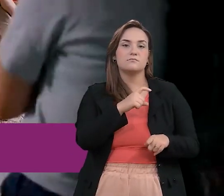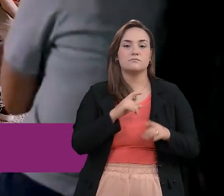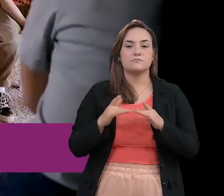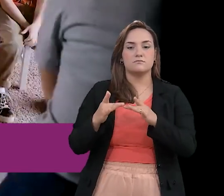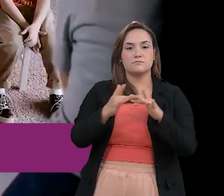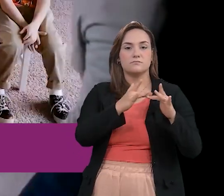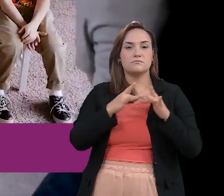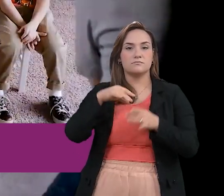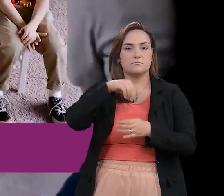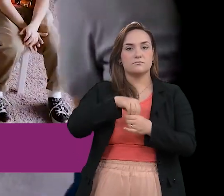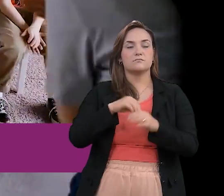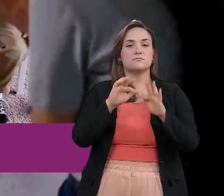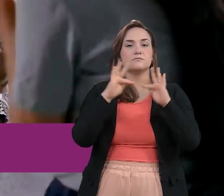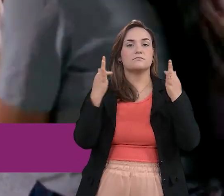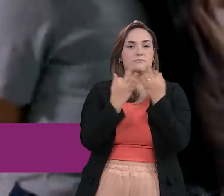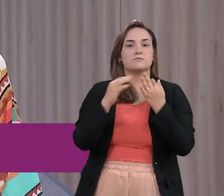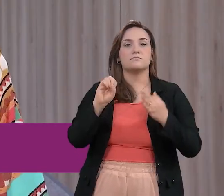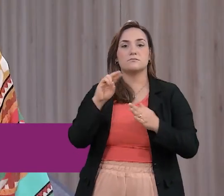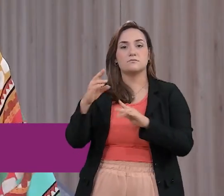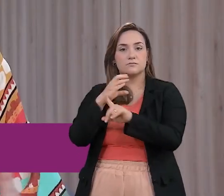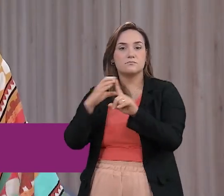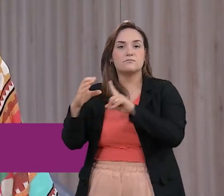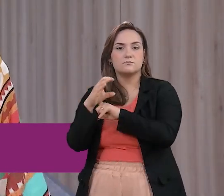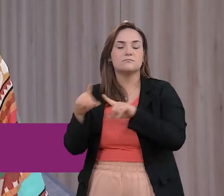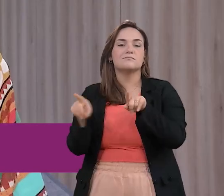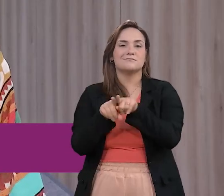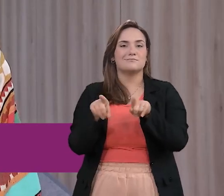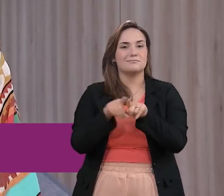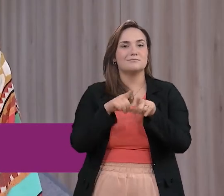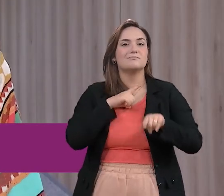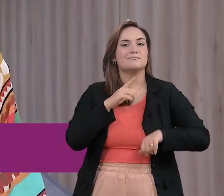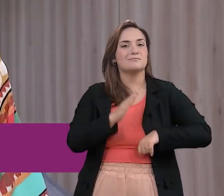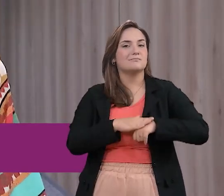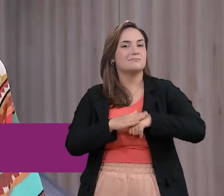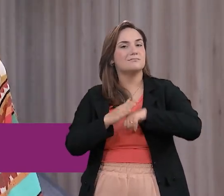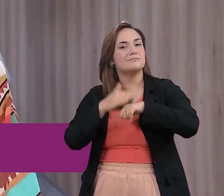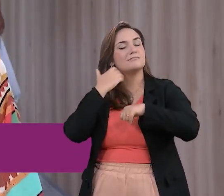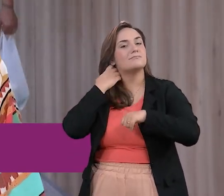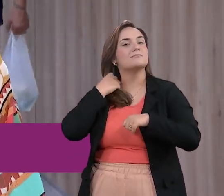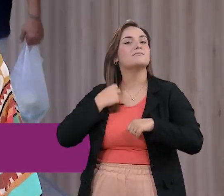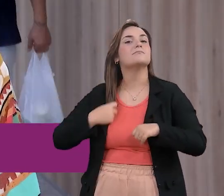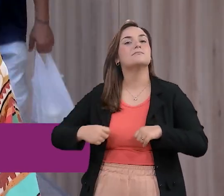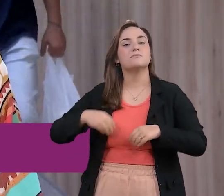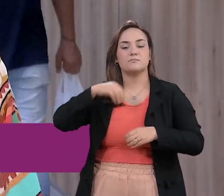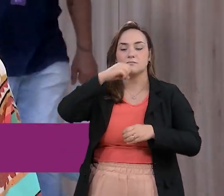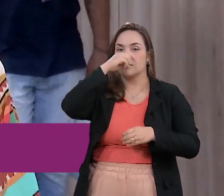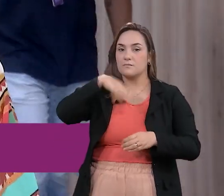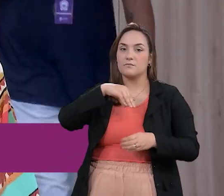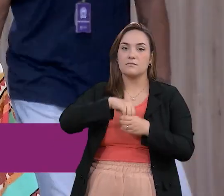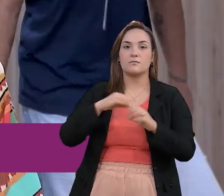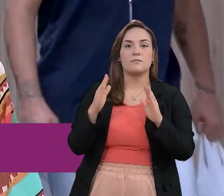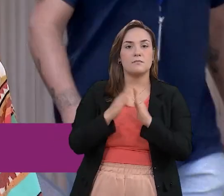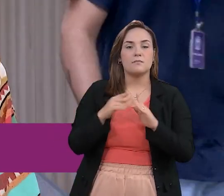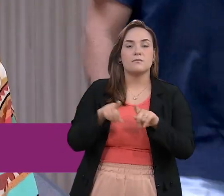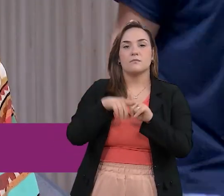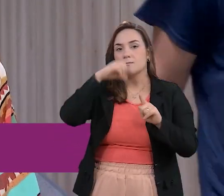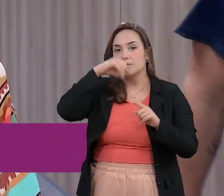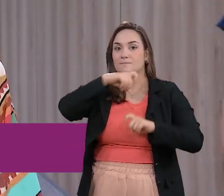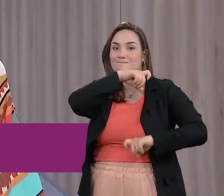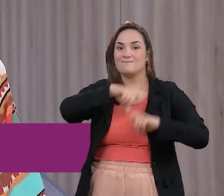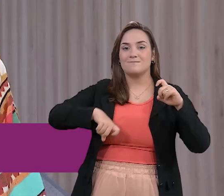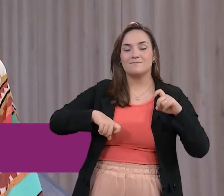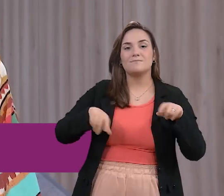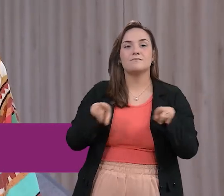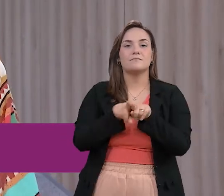processos de convivência familiar e Comunitária além do aumento do número de situações de violência doméstica de violência